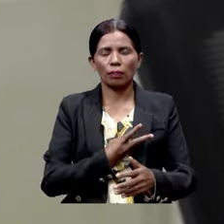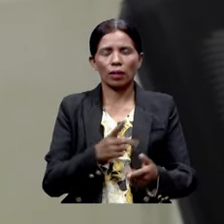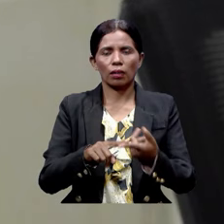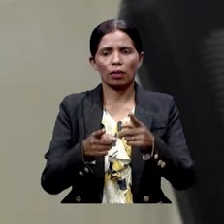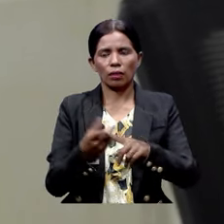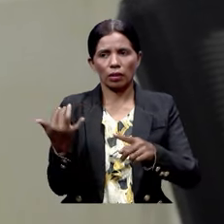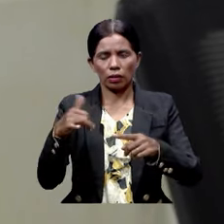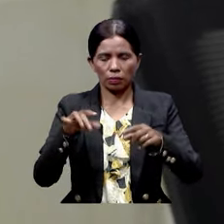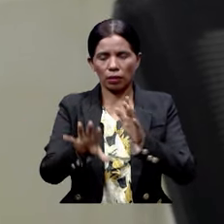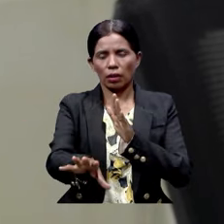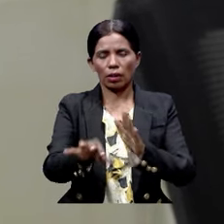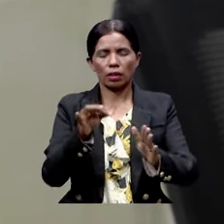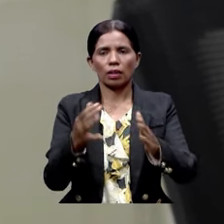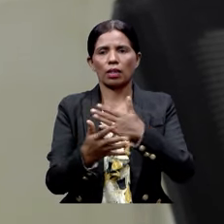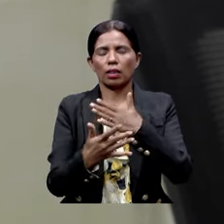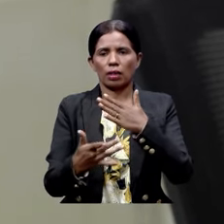ba hetang ran ne